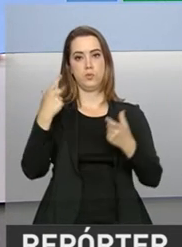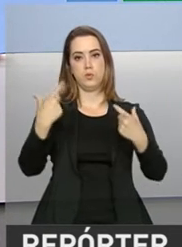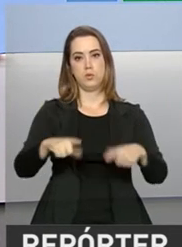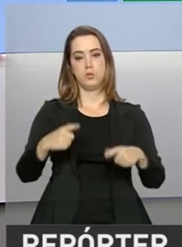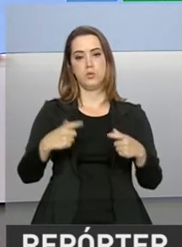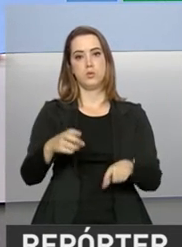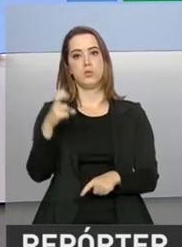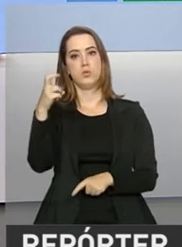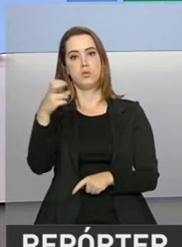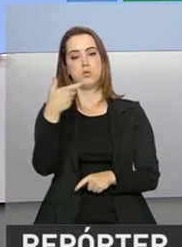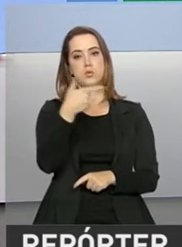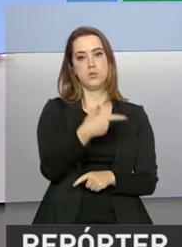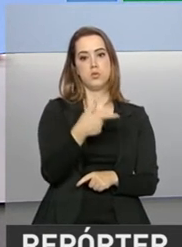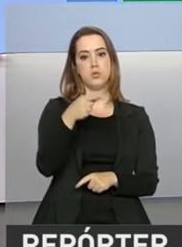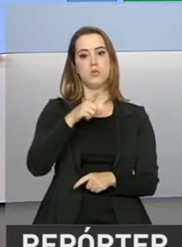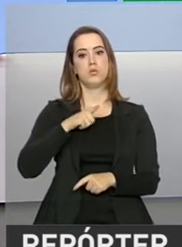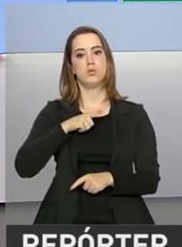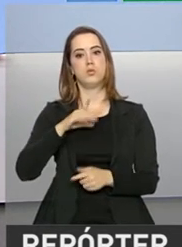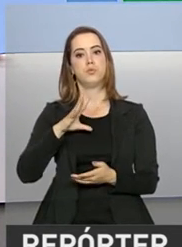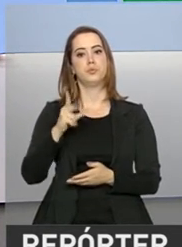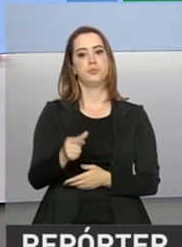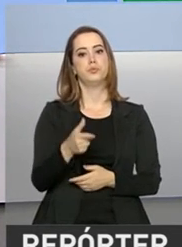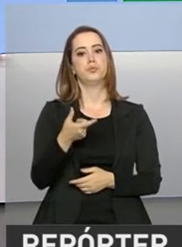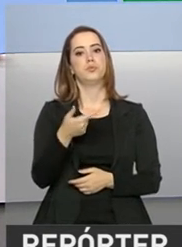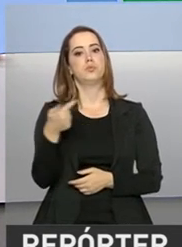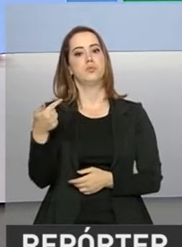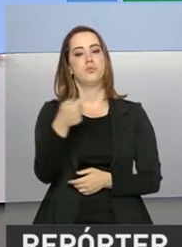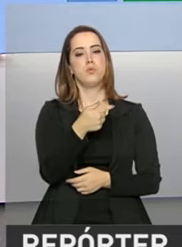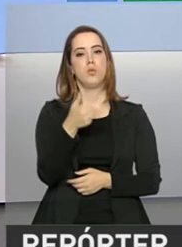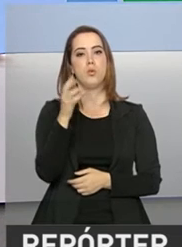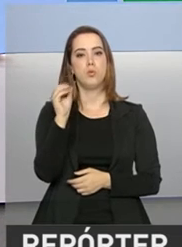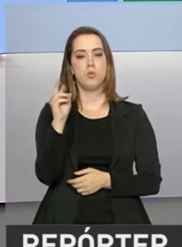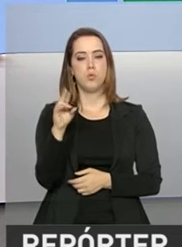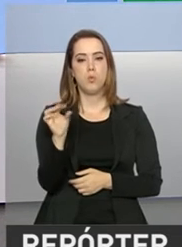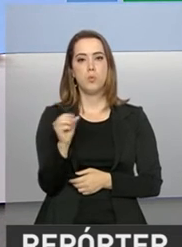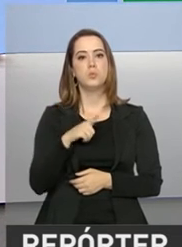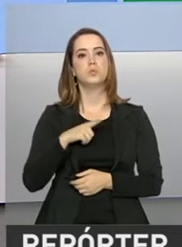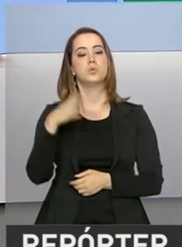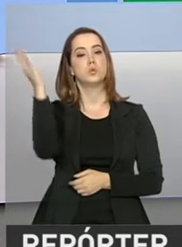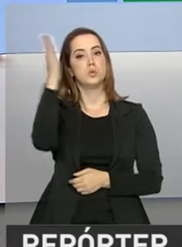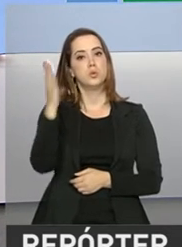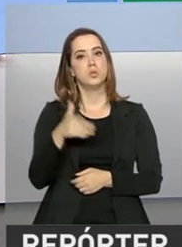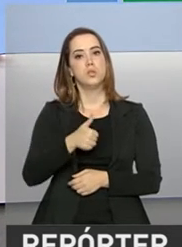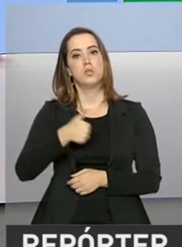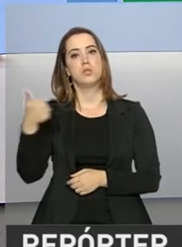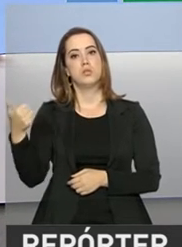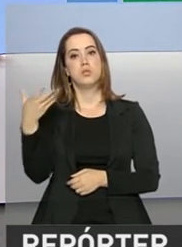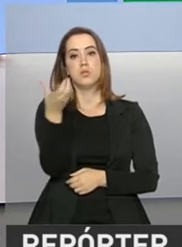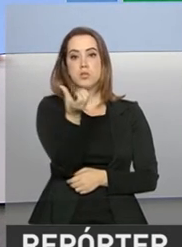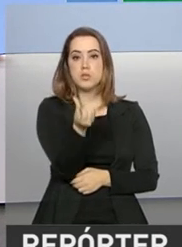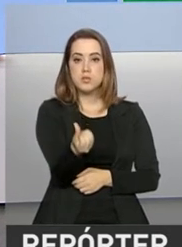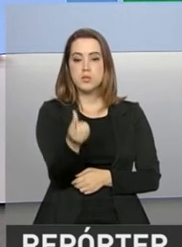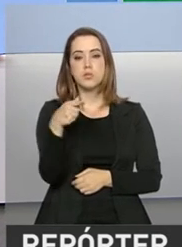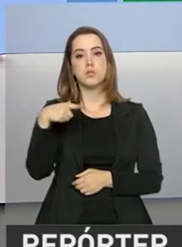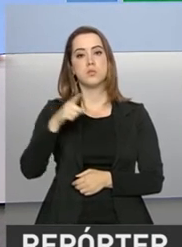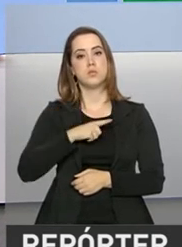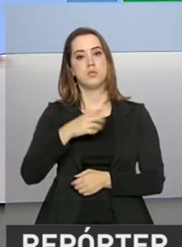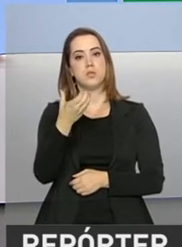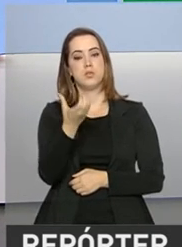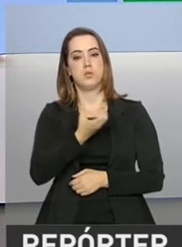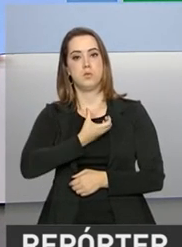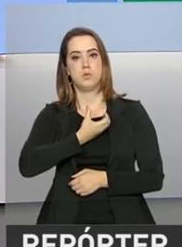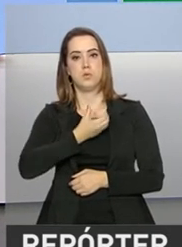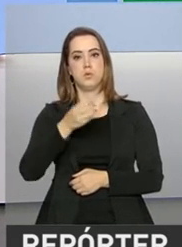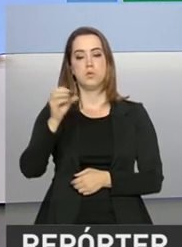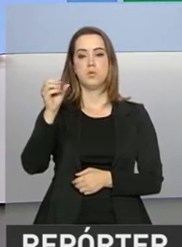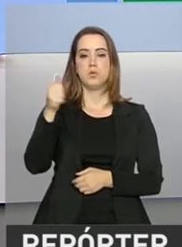52 medalhas no total, 17 de ouro. O Brasil está na 16ª posição, com 11 medalhas no total. 3